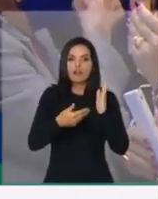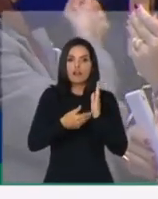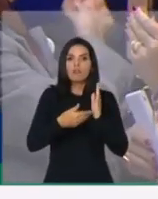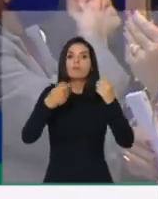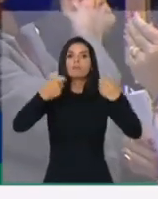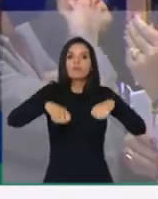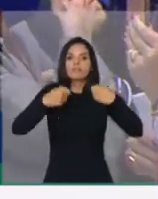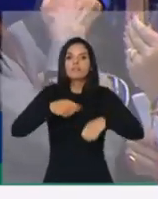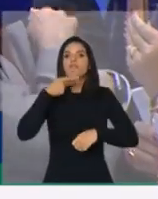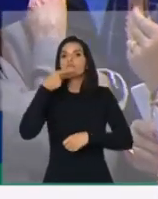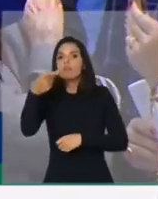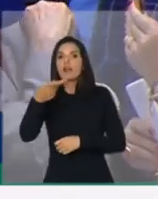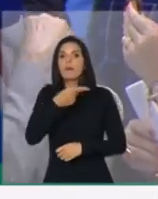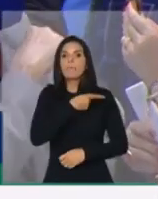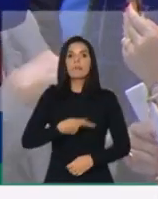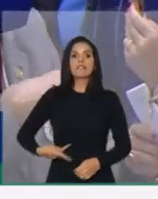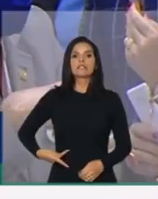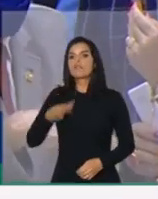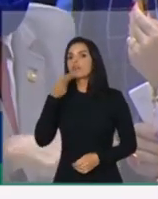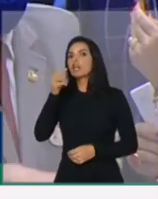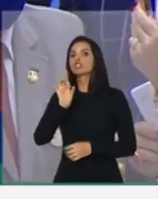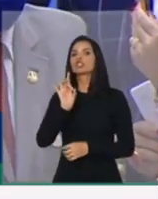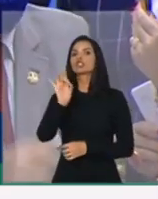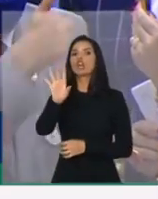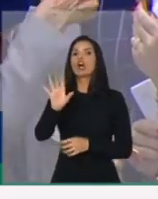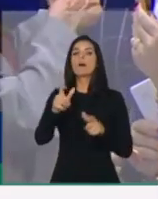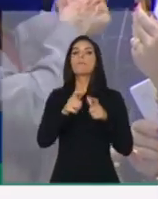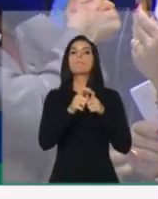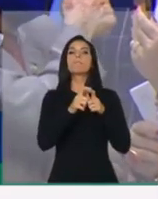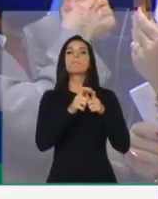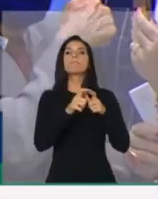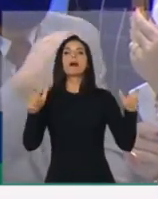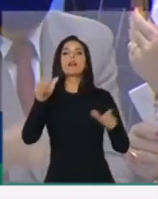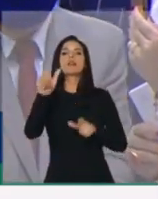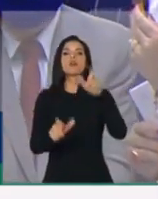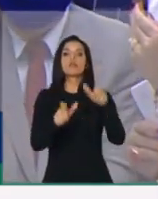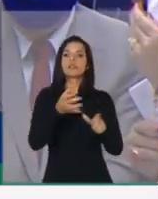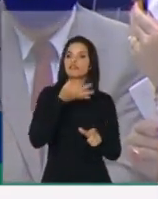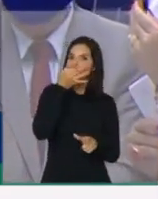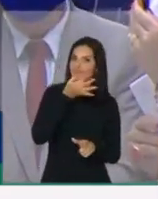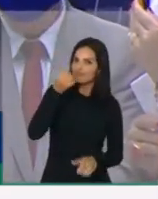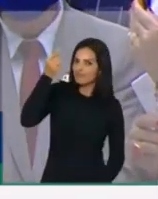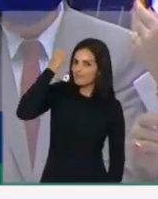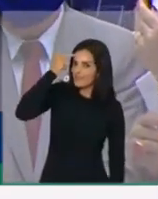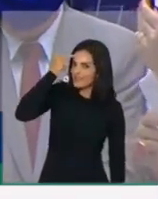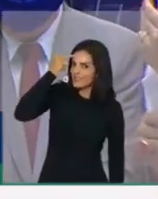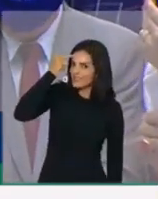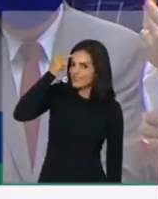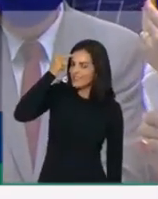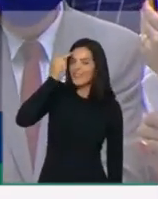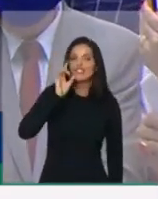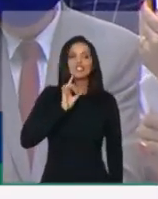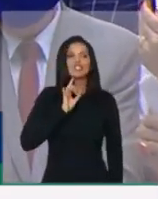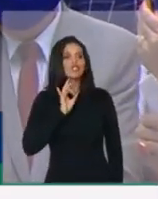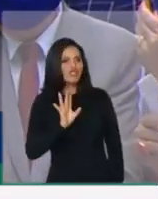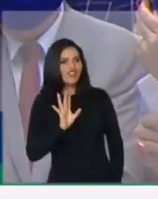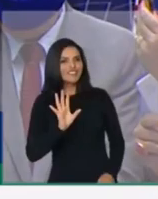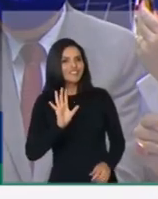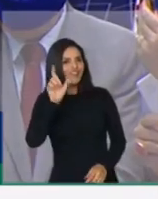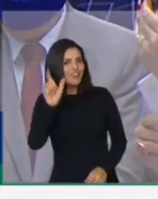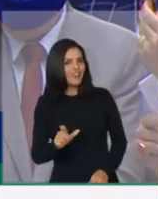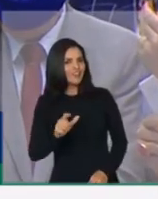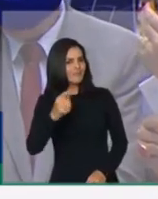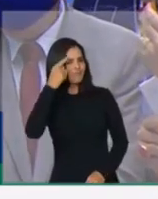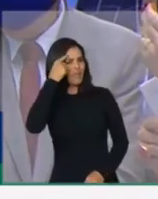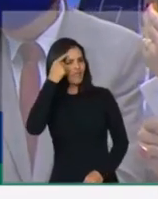e o presidente deve dizer apenas o que a maioria desta casa pensa e não apenas o que ele